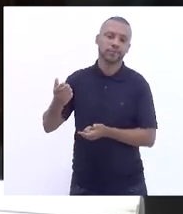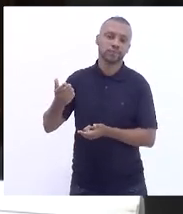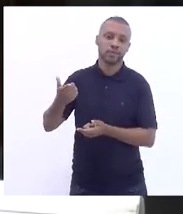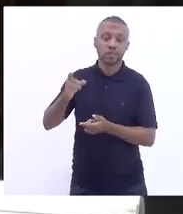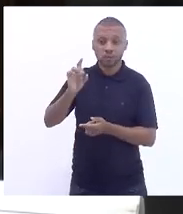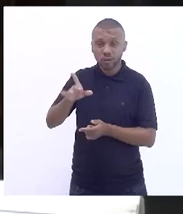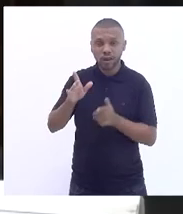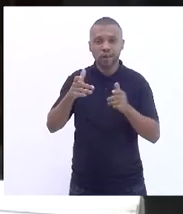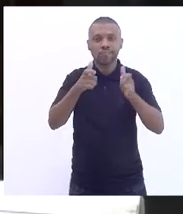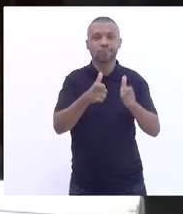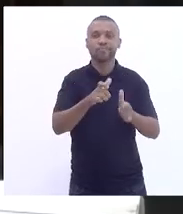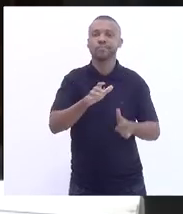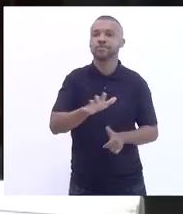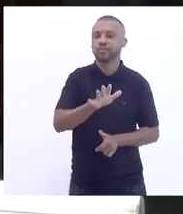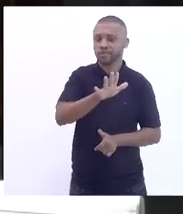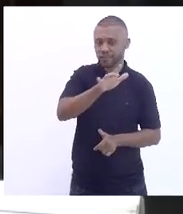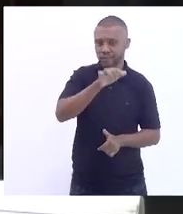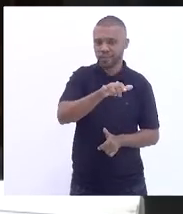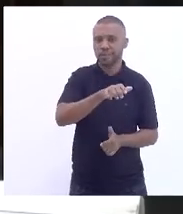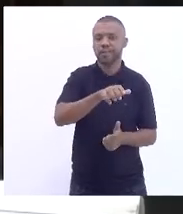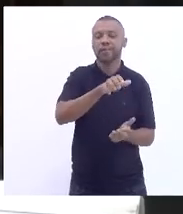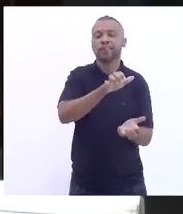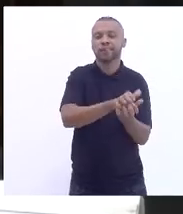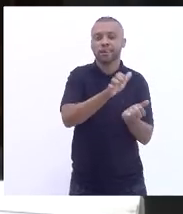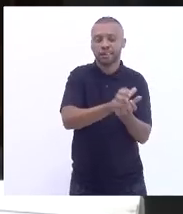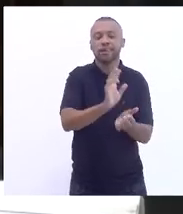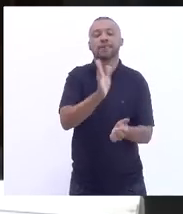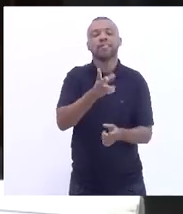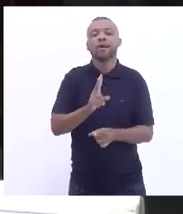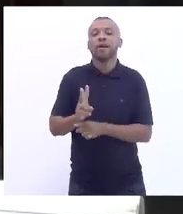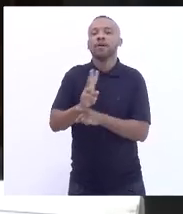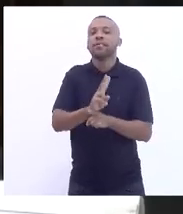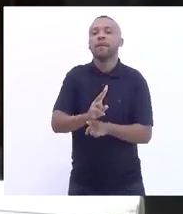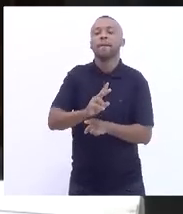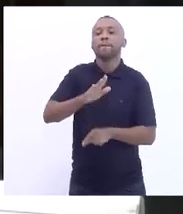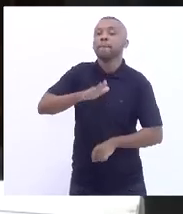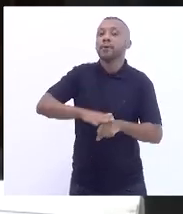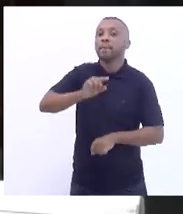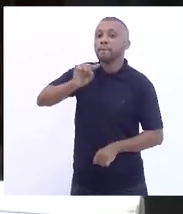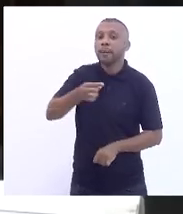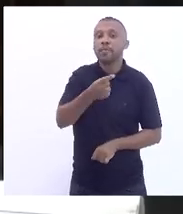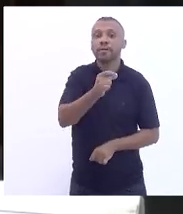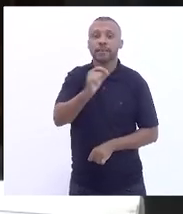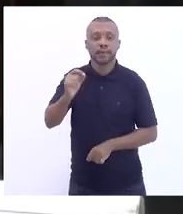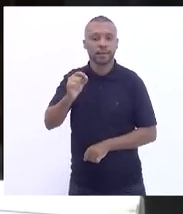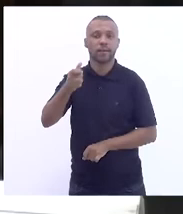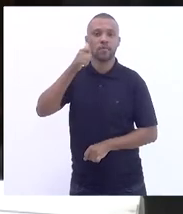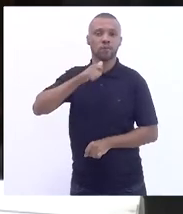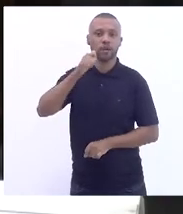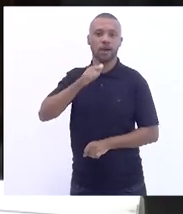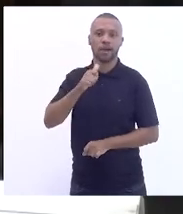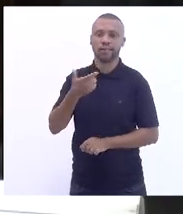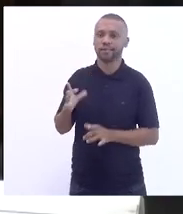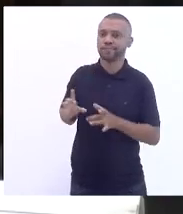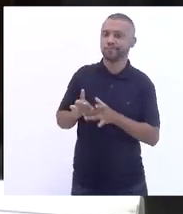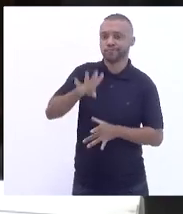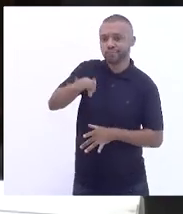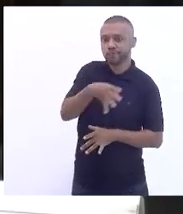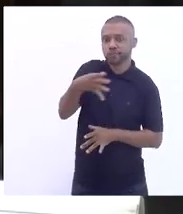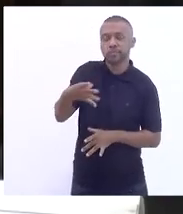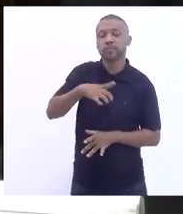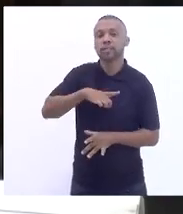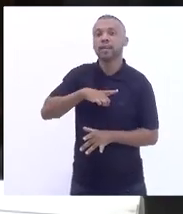Jacarezinho desde fevereiro já foram atendidas mais de mil e cem mulheres que participam do programa onde são oferecidos seis modalidades